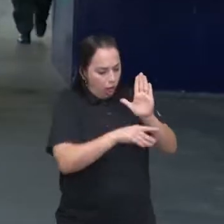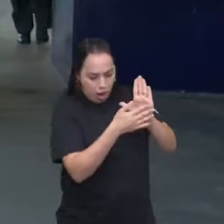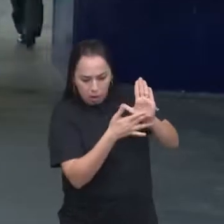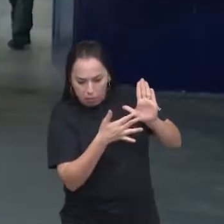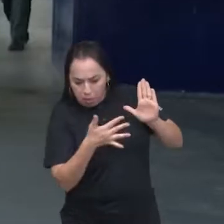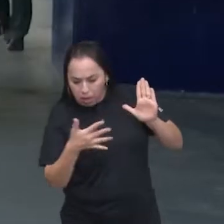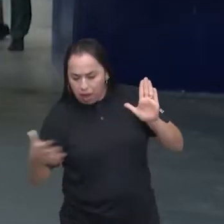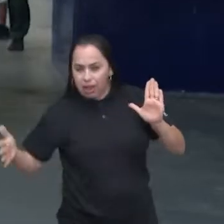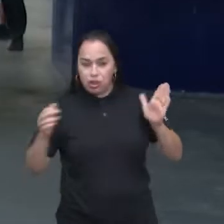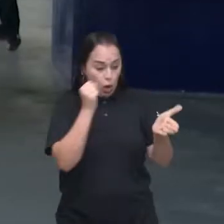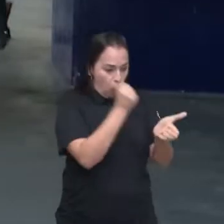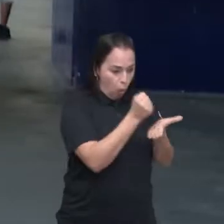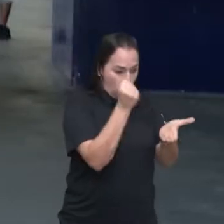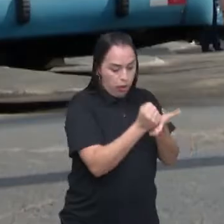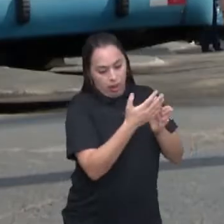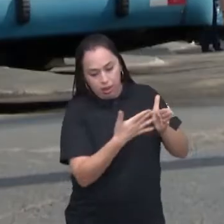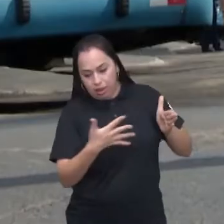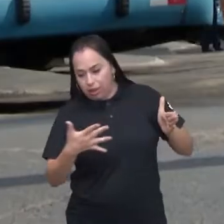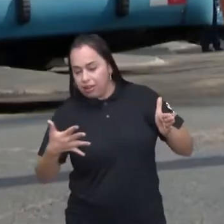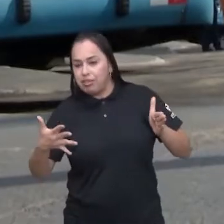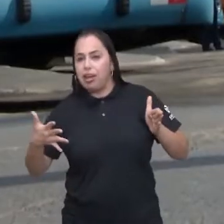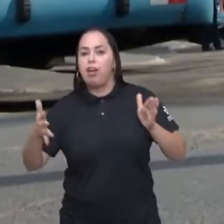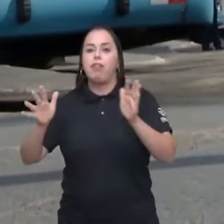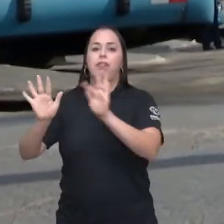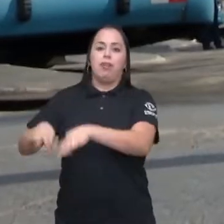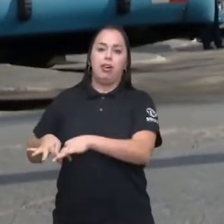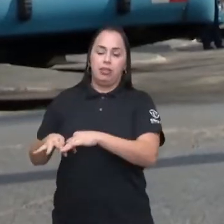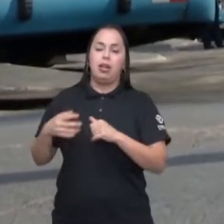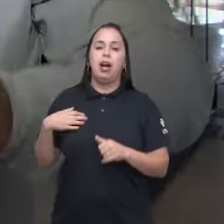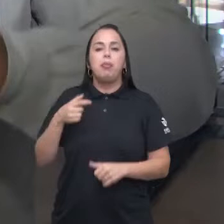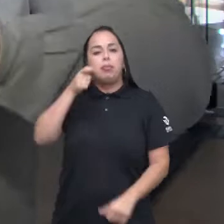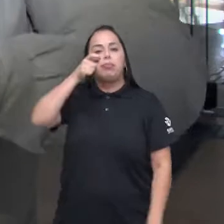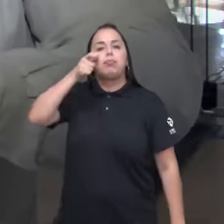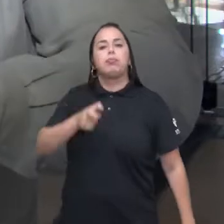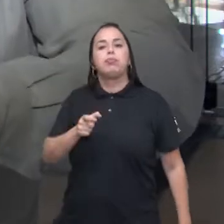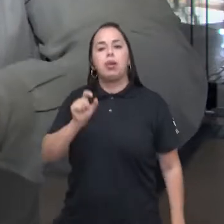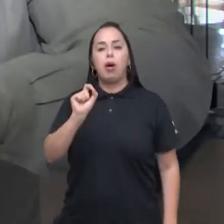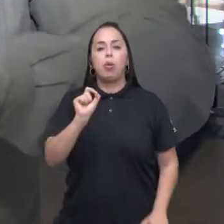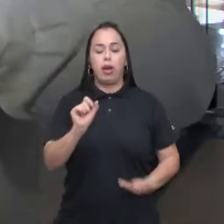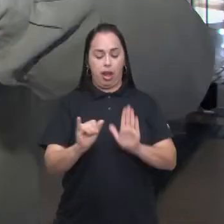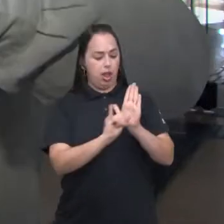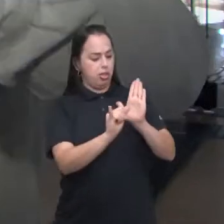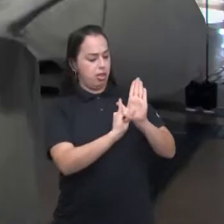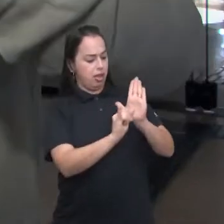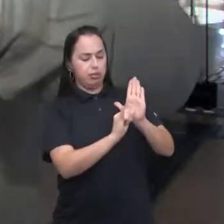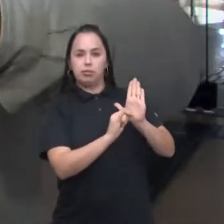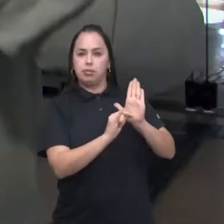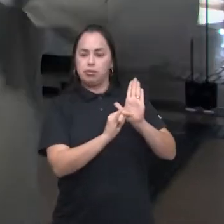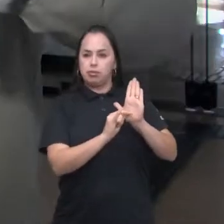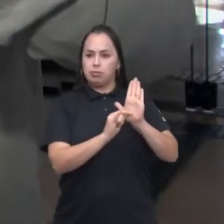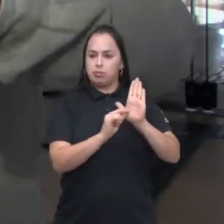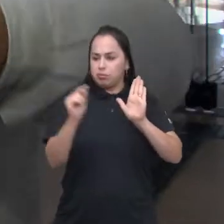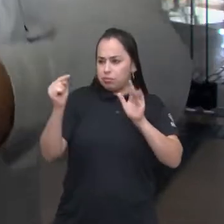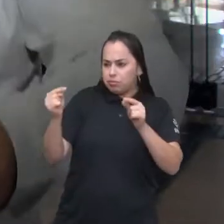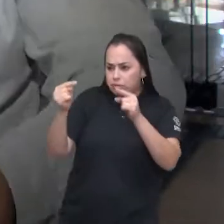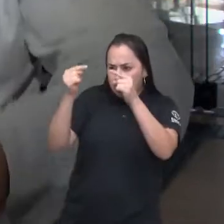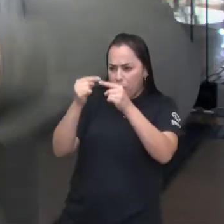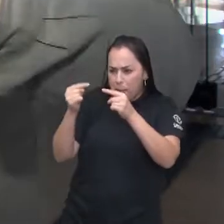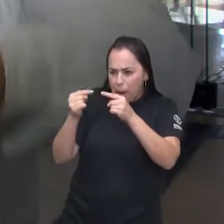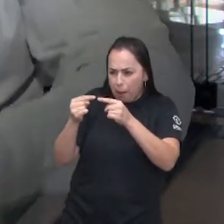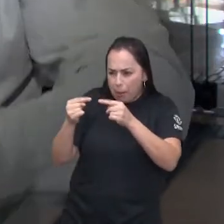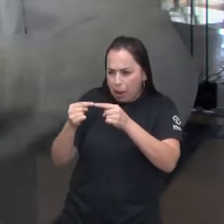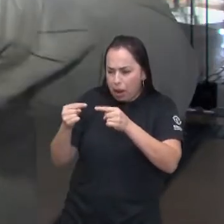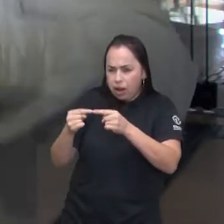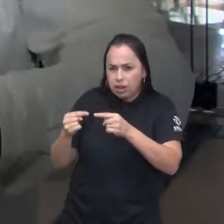desde a contratação da empresa até a implantação do sistema a nossa intenção é olhada que tal e